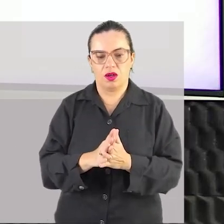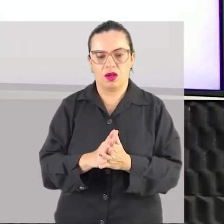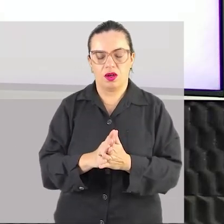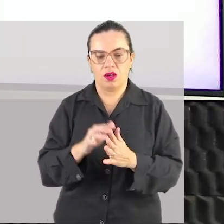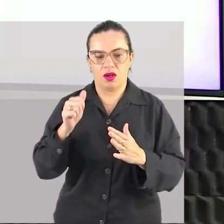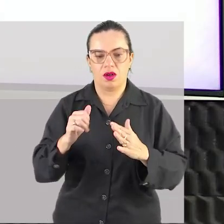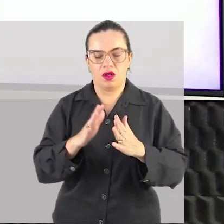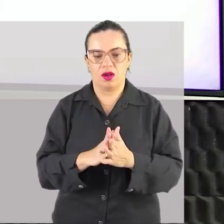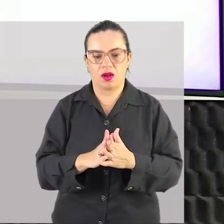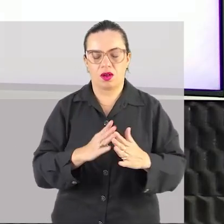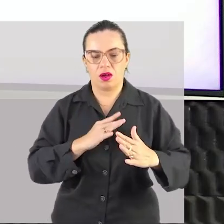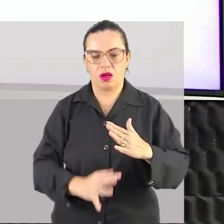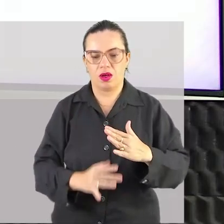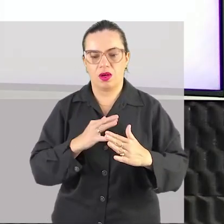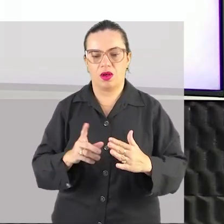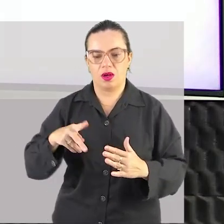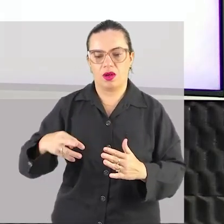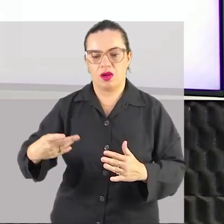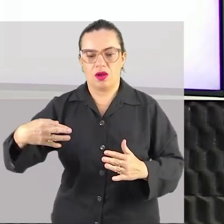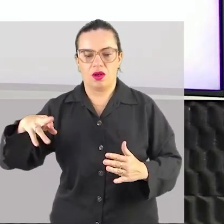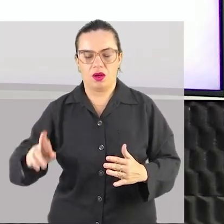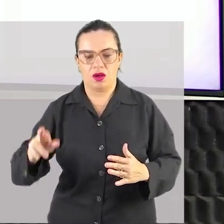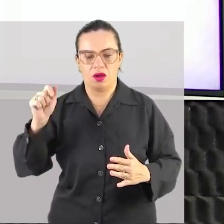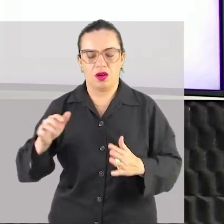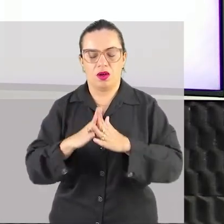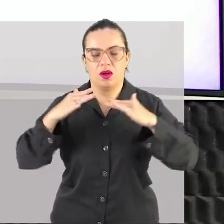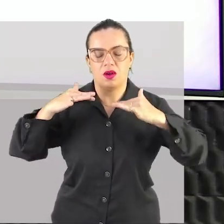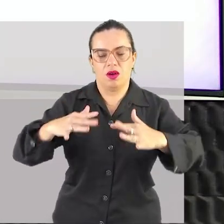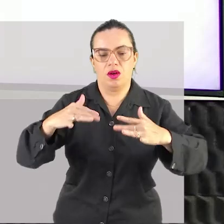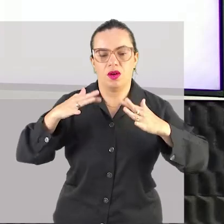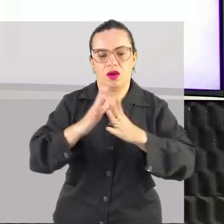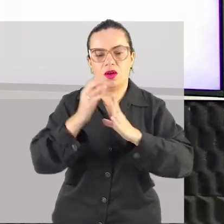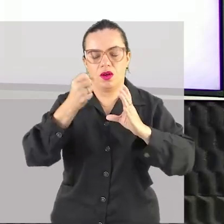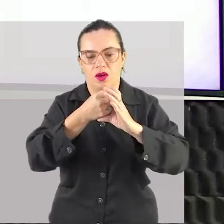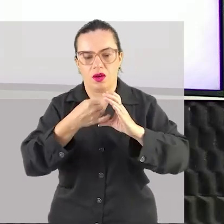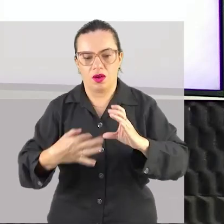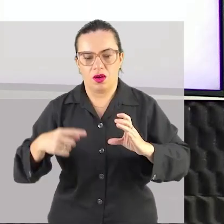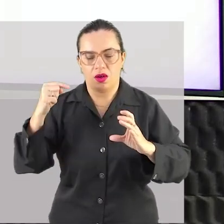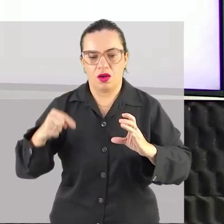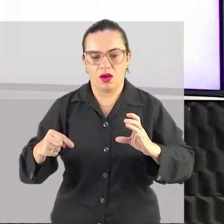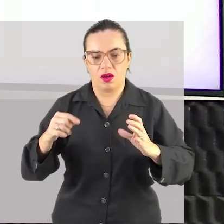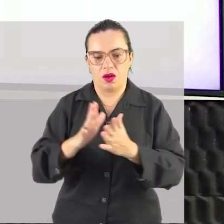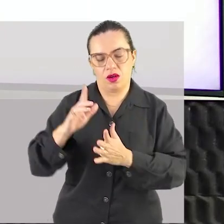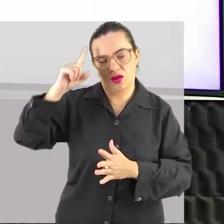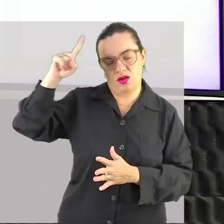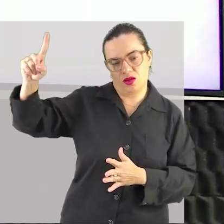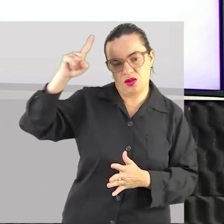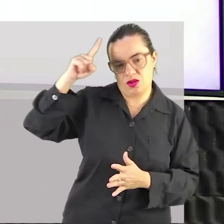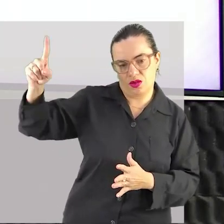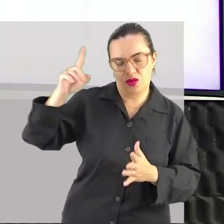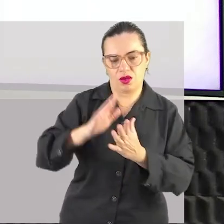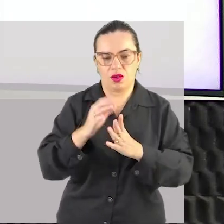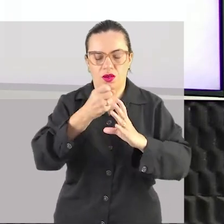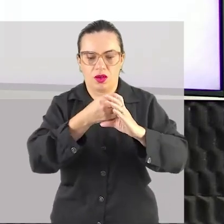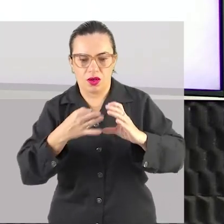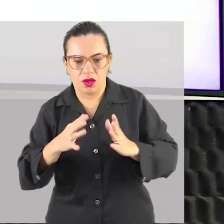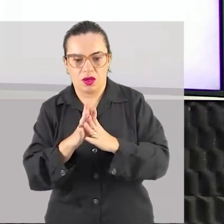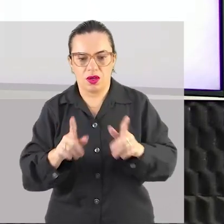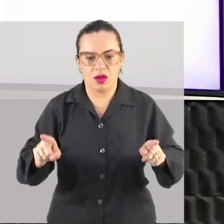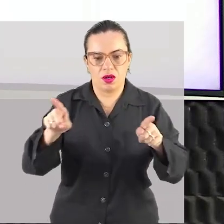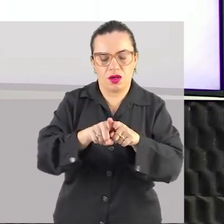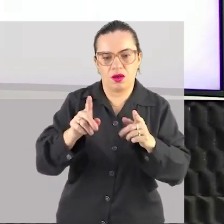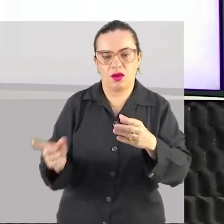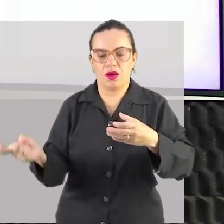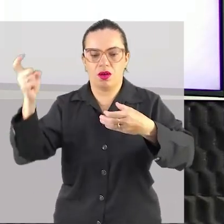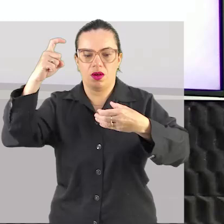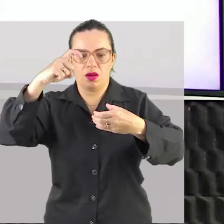entre cidades diferentes mas o movimento pendular é sempre caracterizado pela seguinte ordem movimento diário e movimento reversível